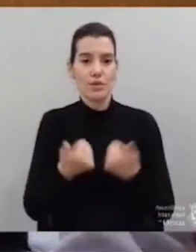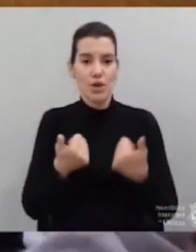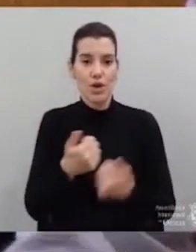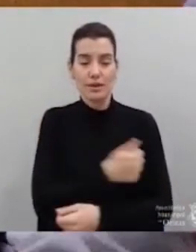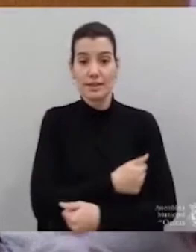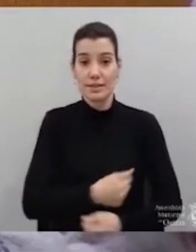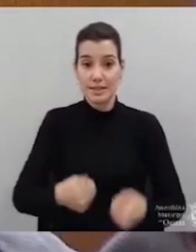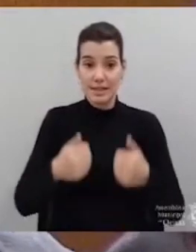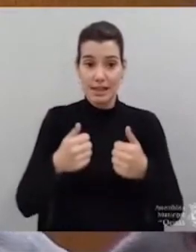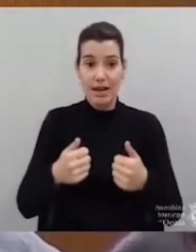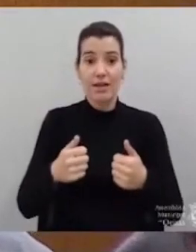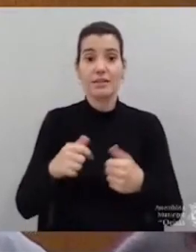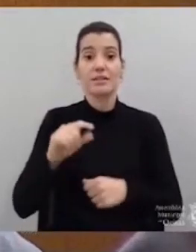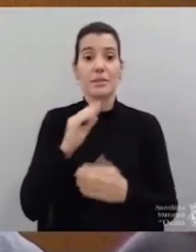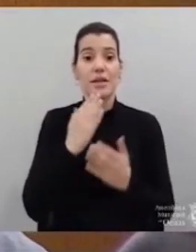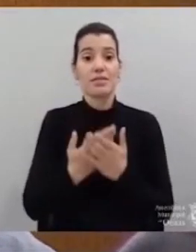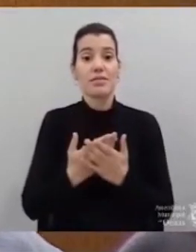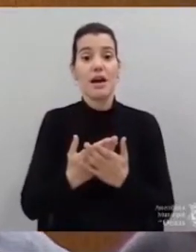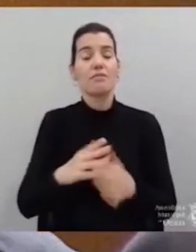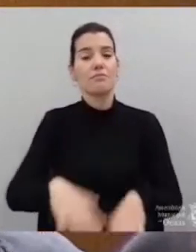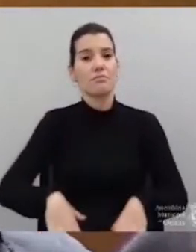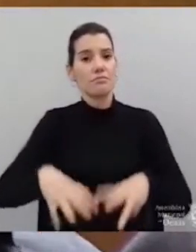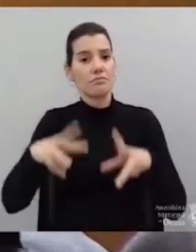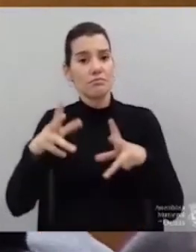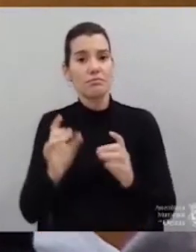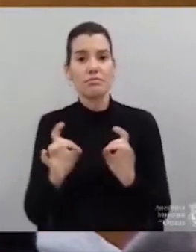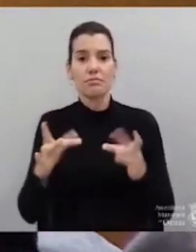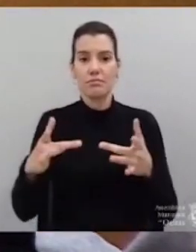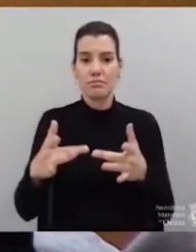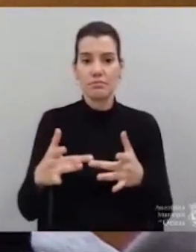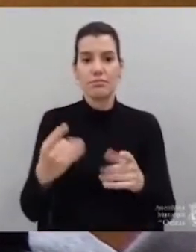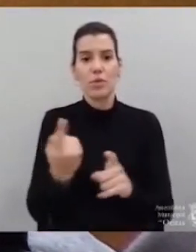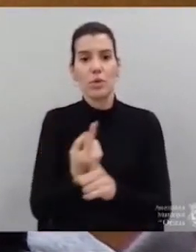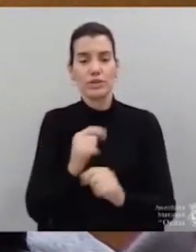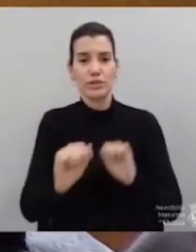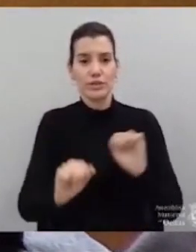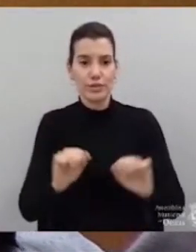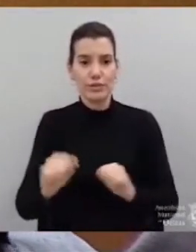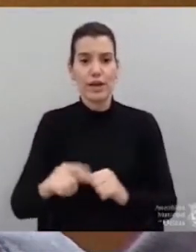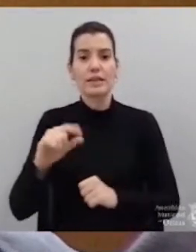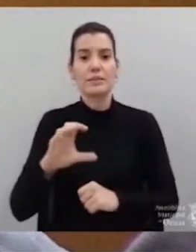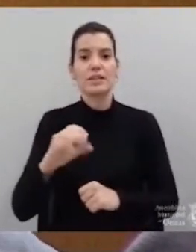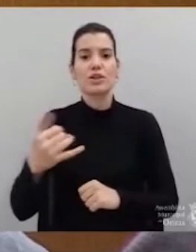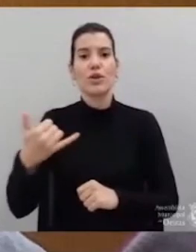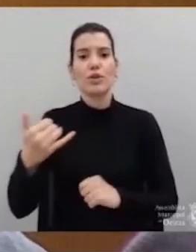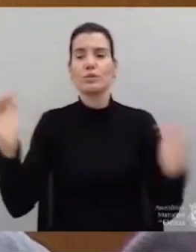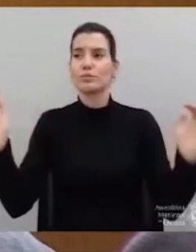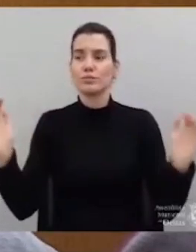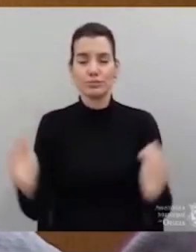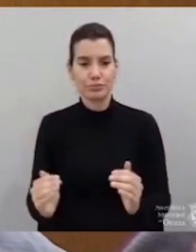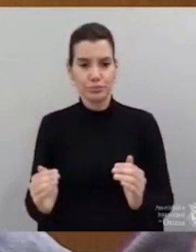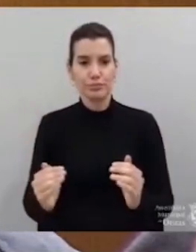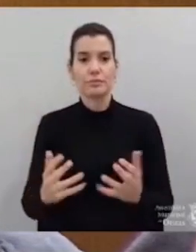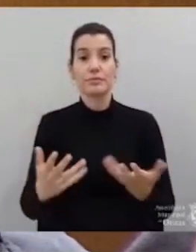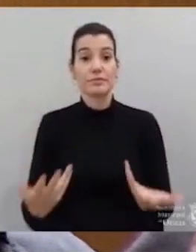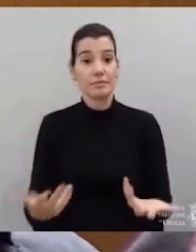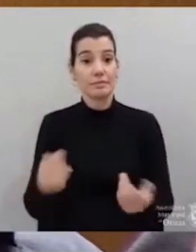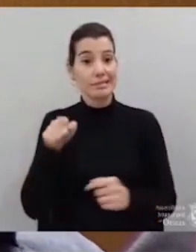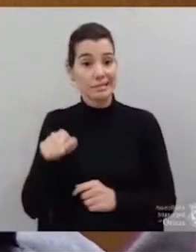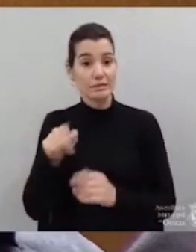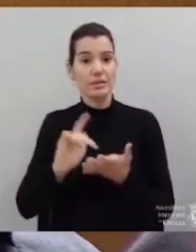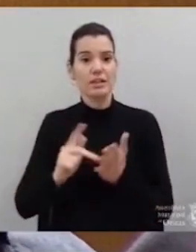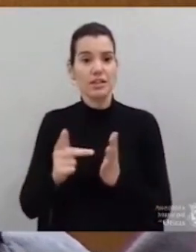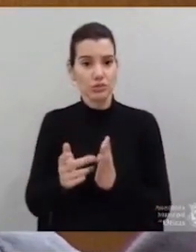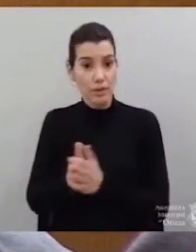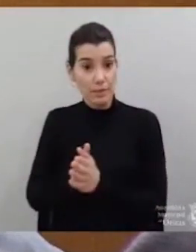potencia o desenvolvimento de aplicações de Internet of Things e a redução de emissões de CO2. A utilização desta tecnologia,